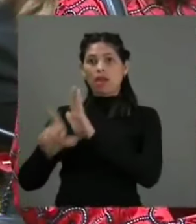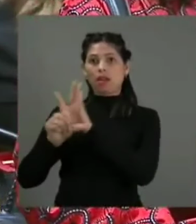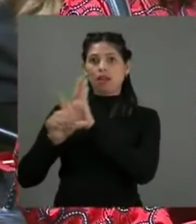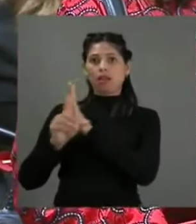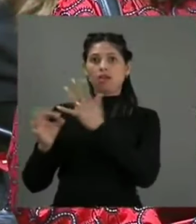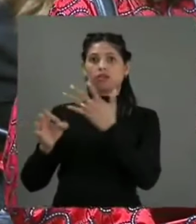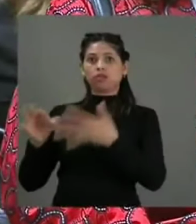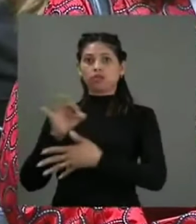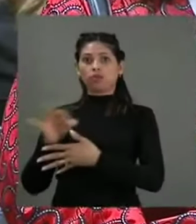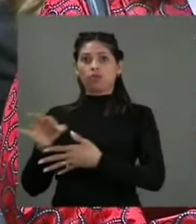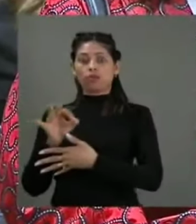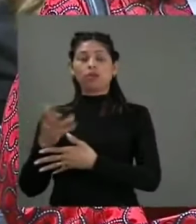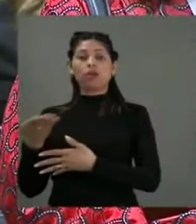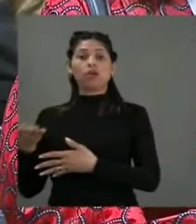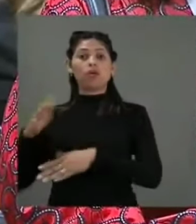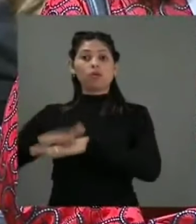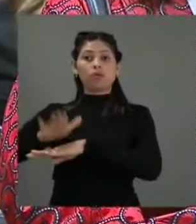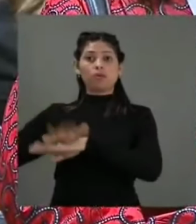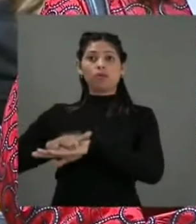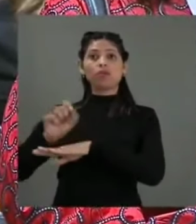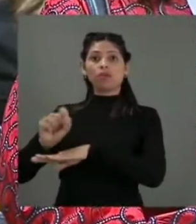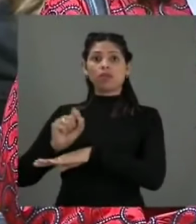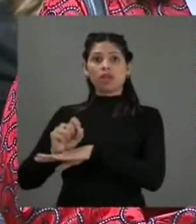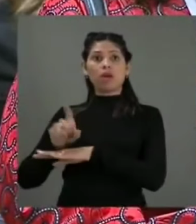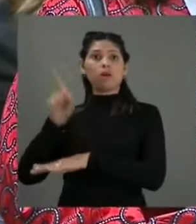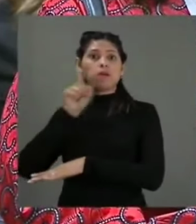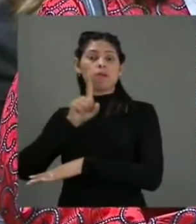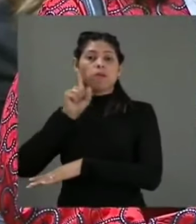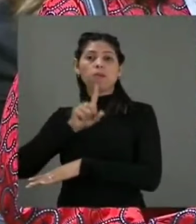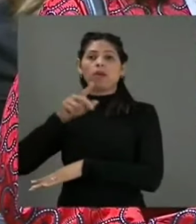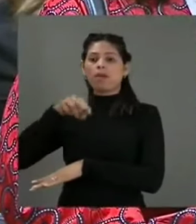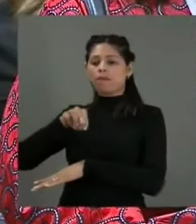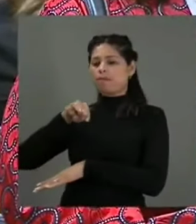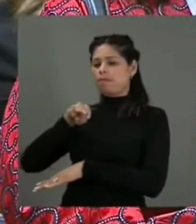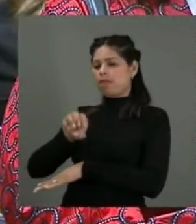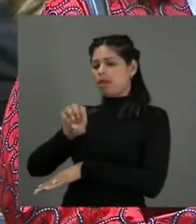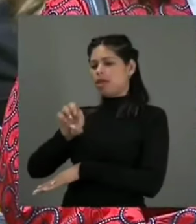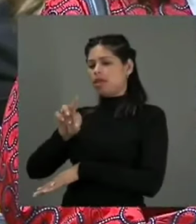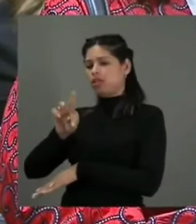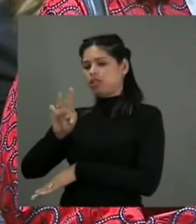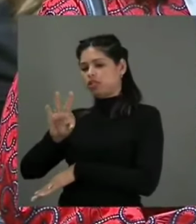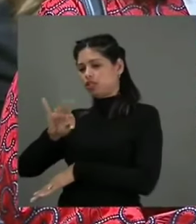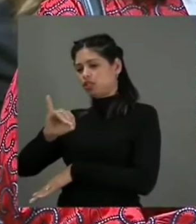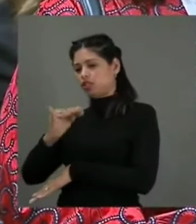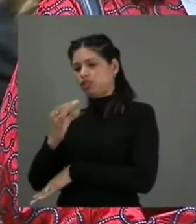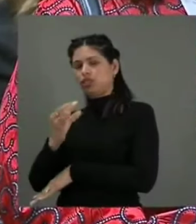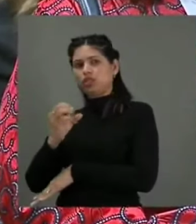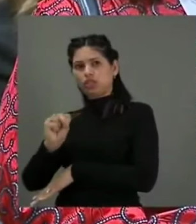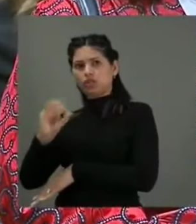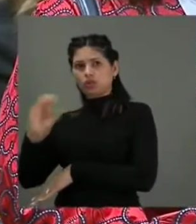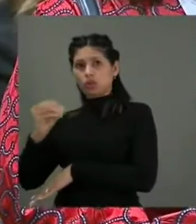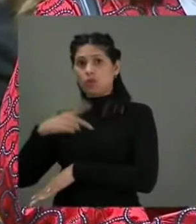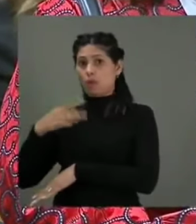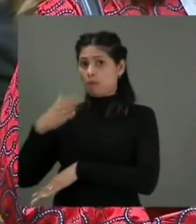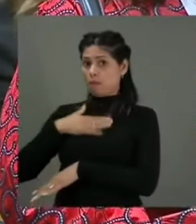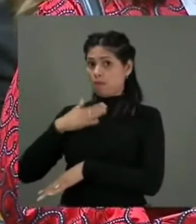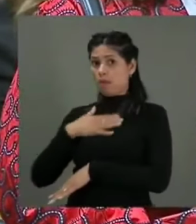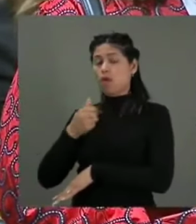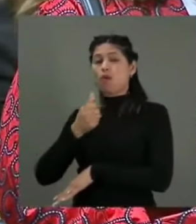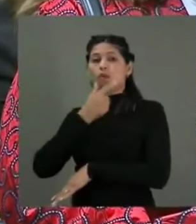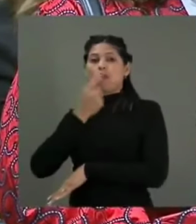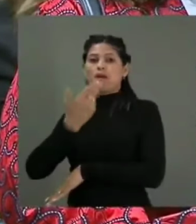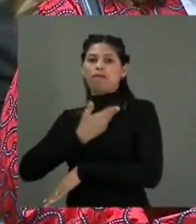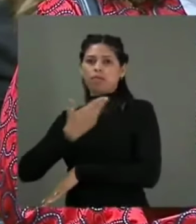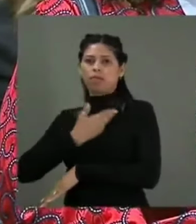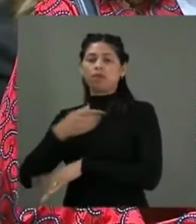com os mestiços. Os mestiços não existem mais. O meu amigo, o meu mestre, Otto Alencar, acaba de citar